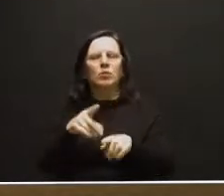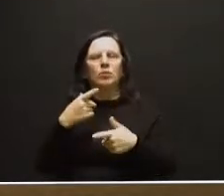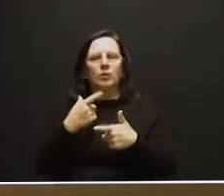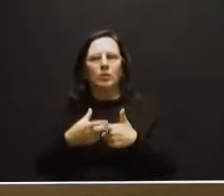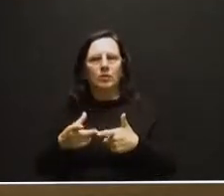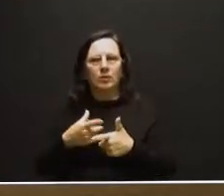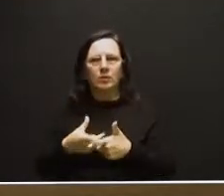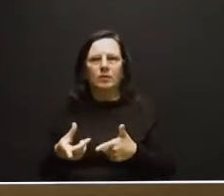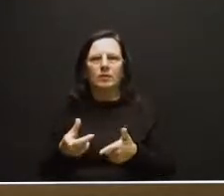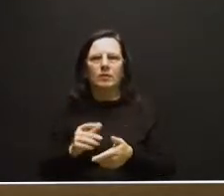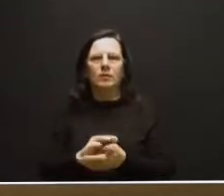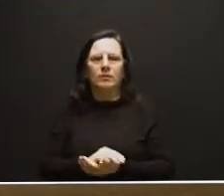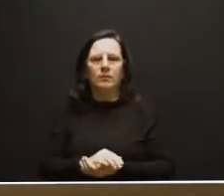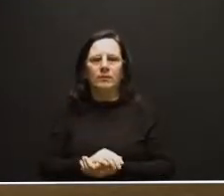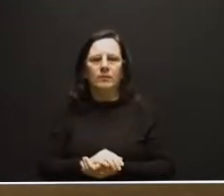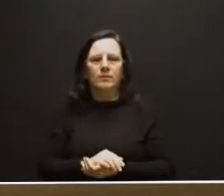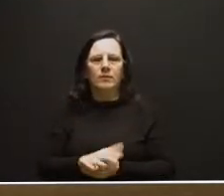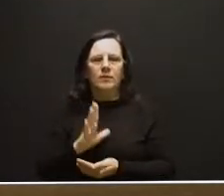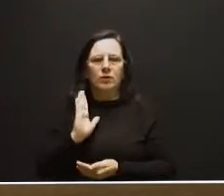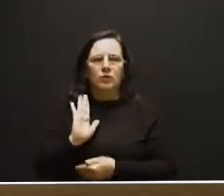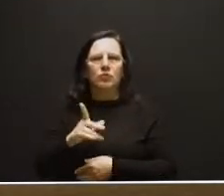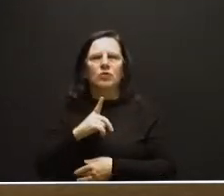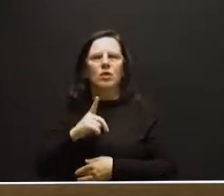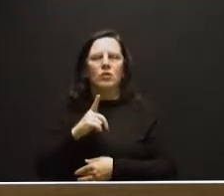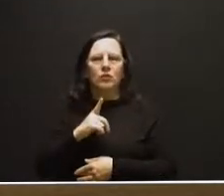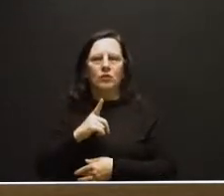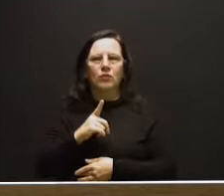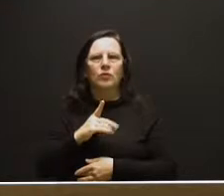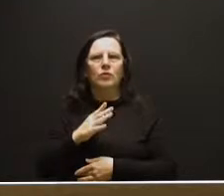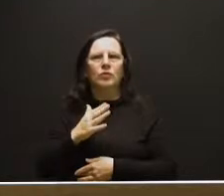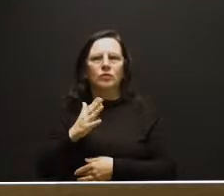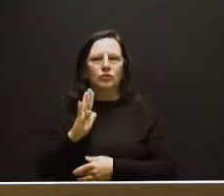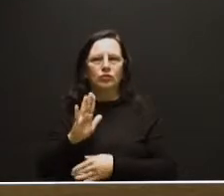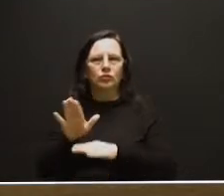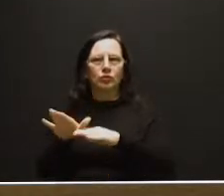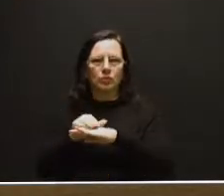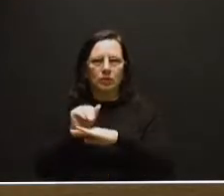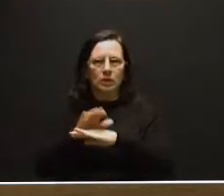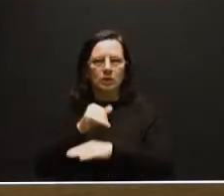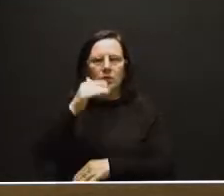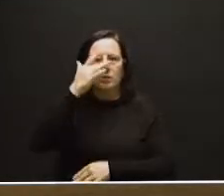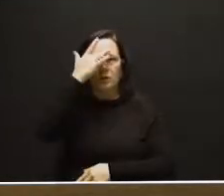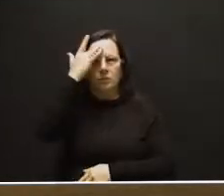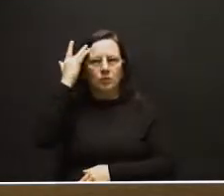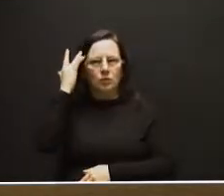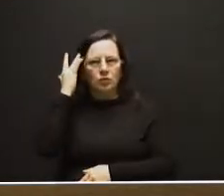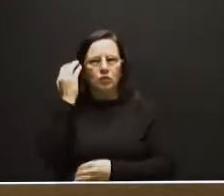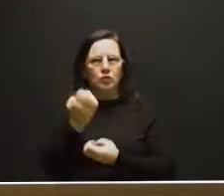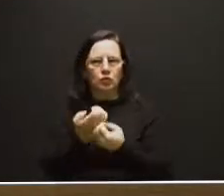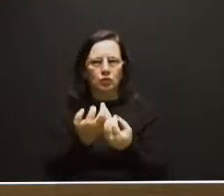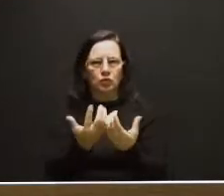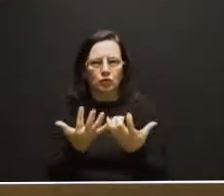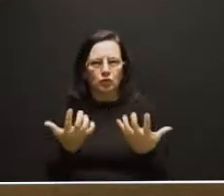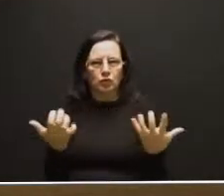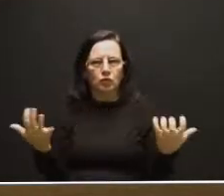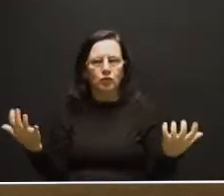muito séria é haja vista que foi contratado pessoal de jardinagem aí para que nós possamos fazer de verdade a mudança